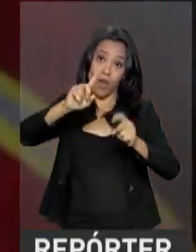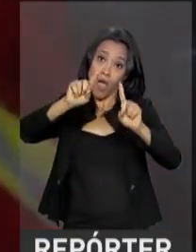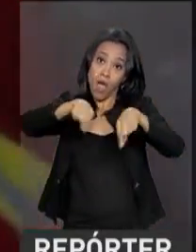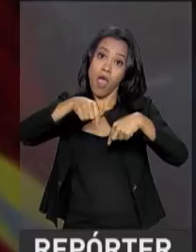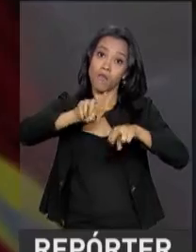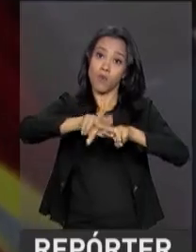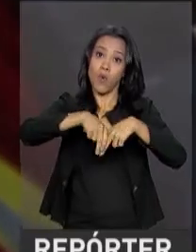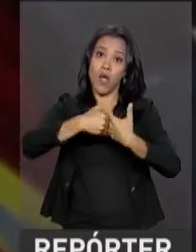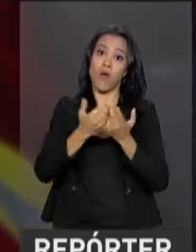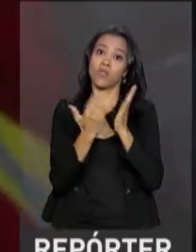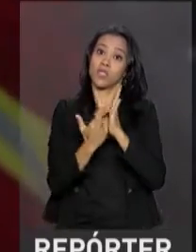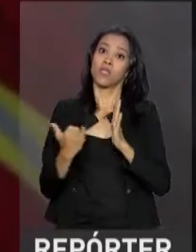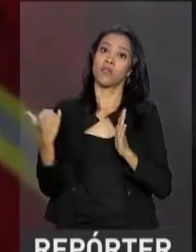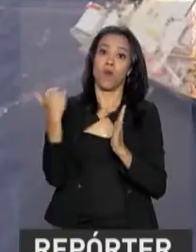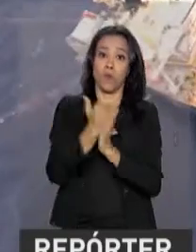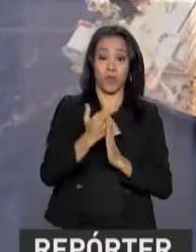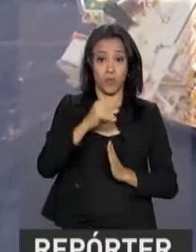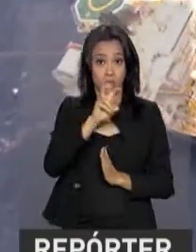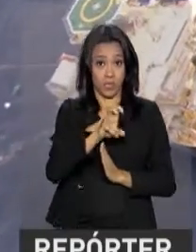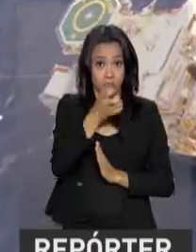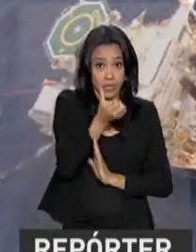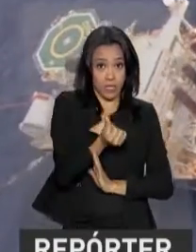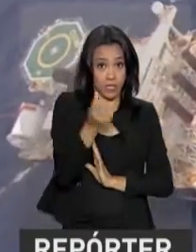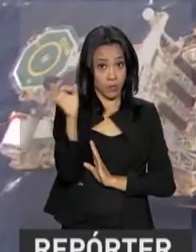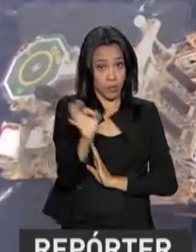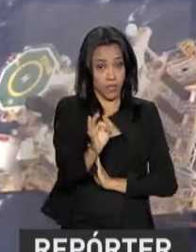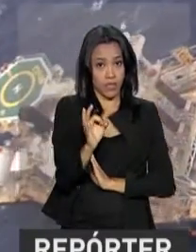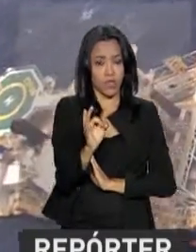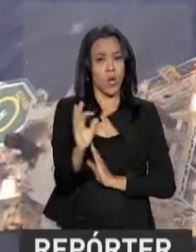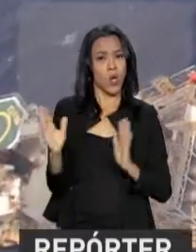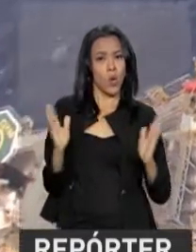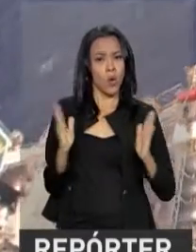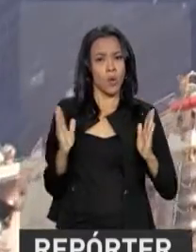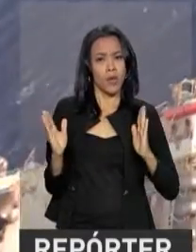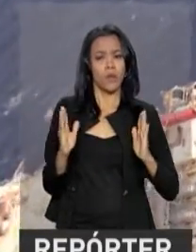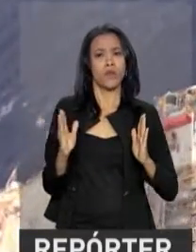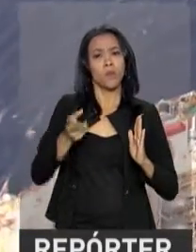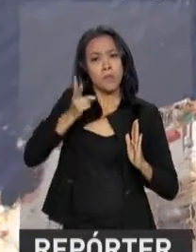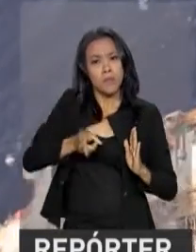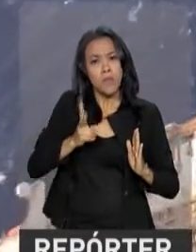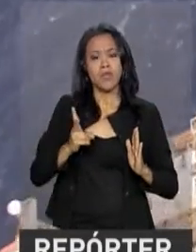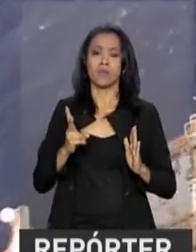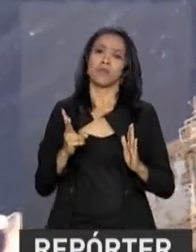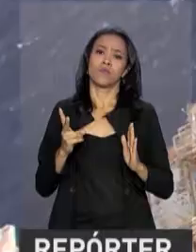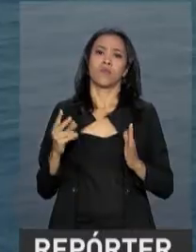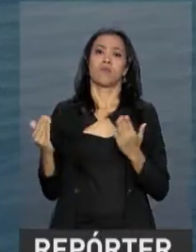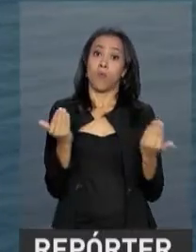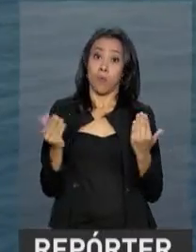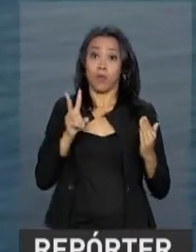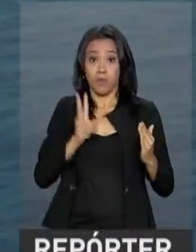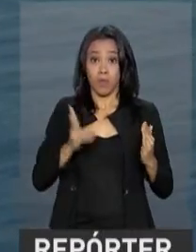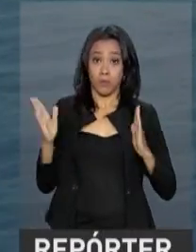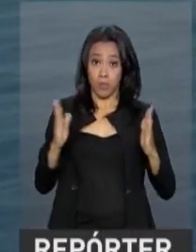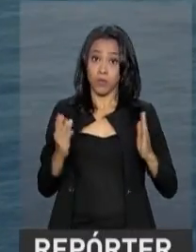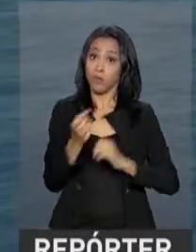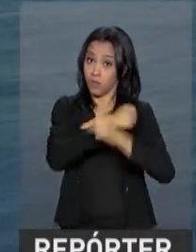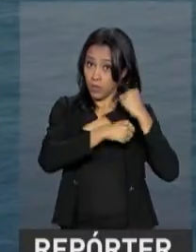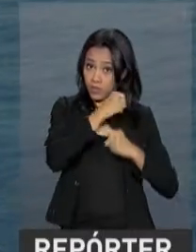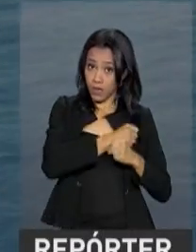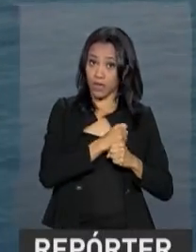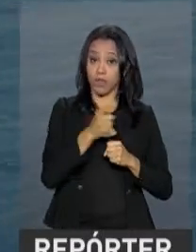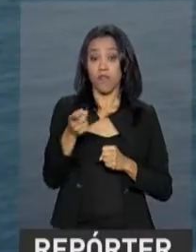56 por cento no lucro em relação ao mesmo período do ano passado nesta terça feira a petrobras divulgou que a empresa